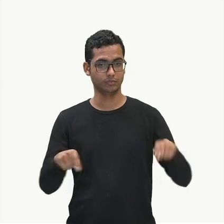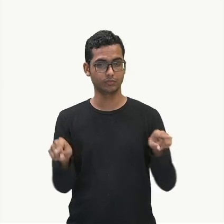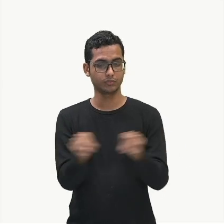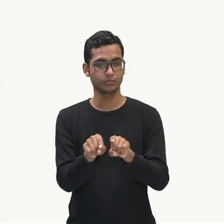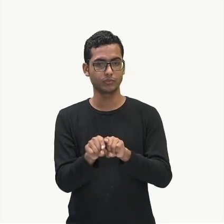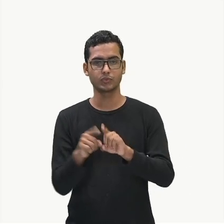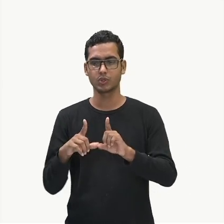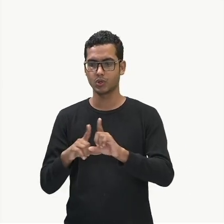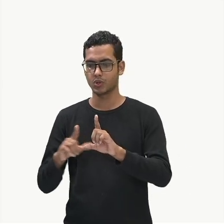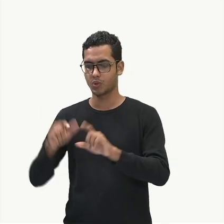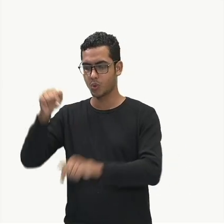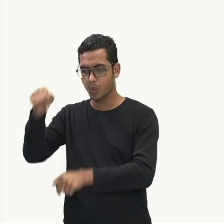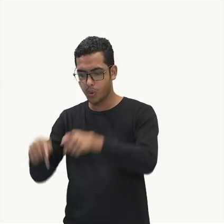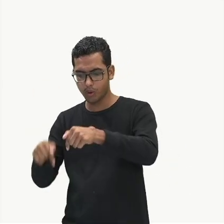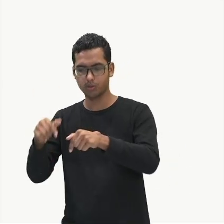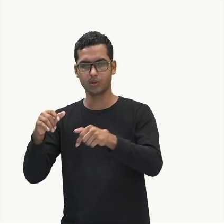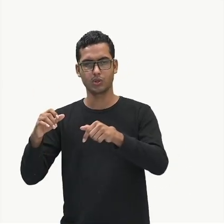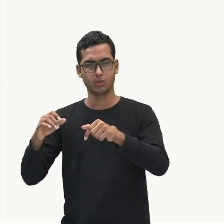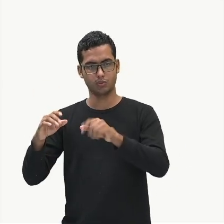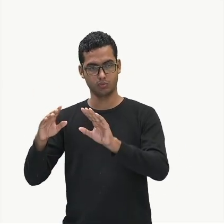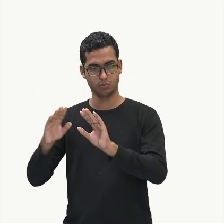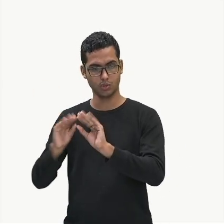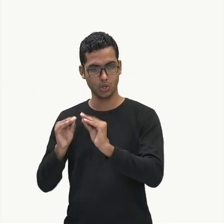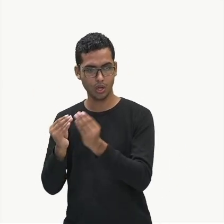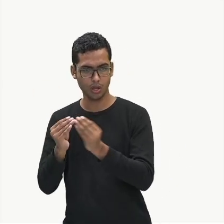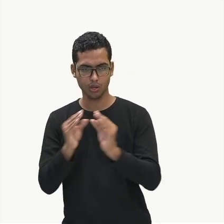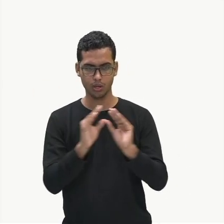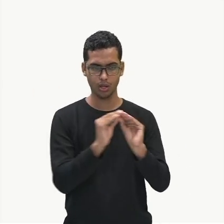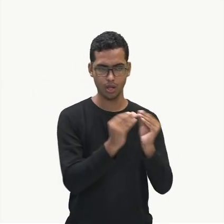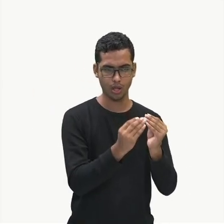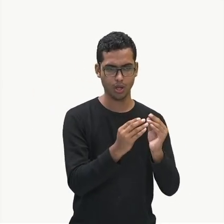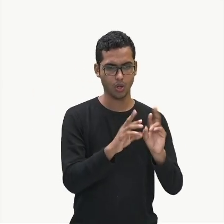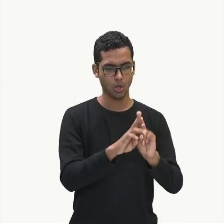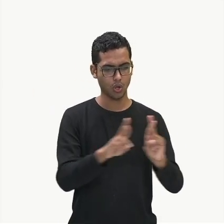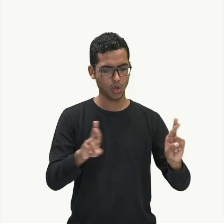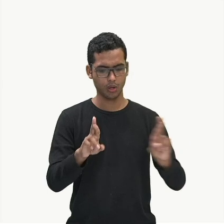afinidade química entre os reagentes.